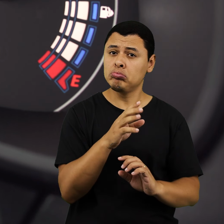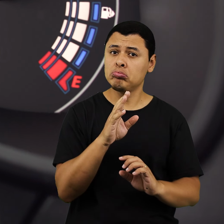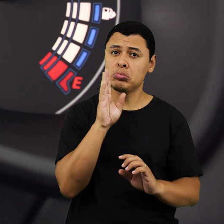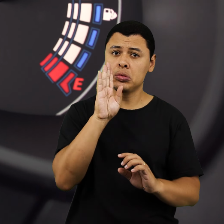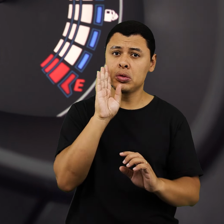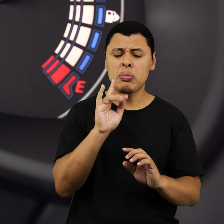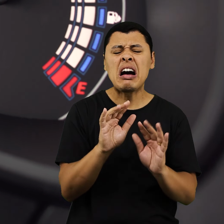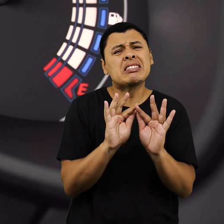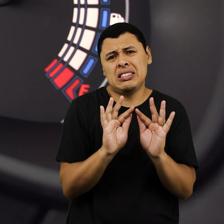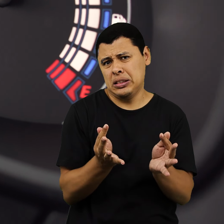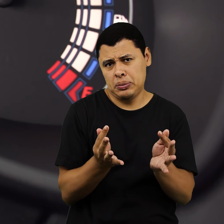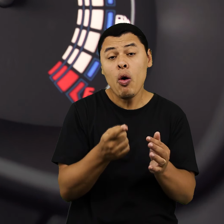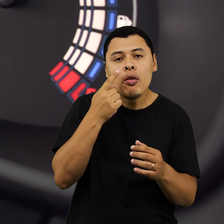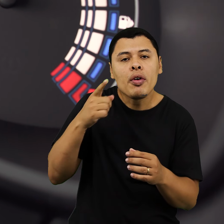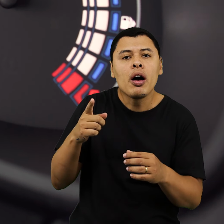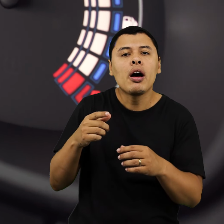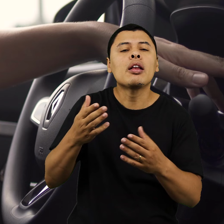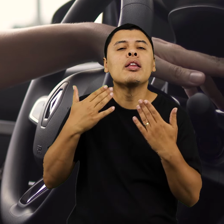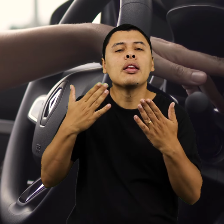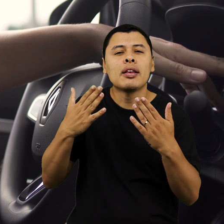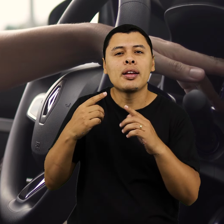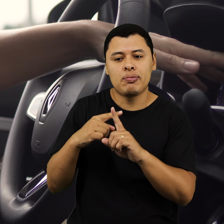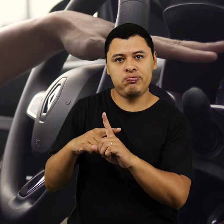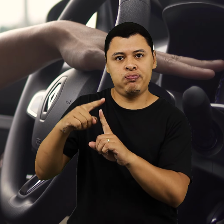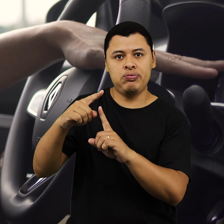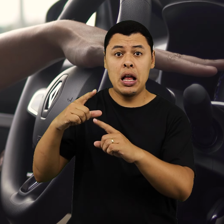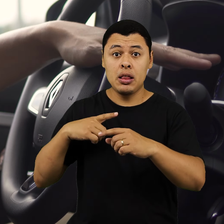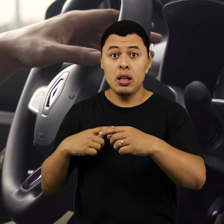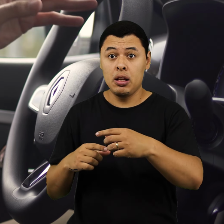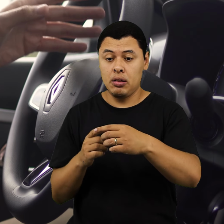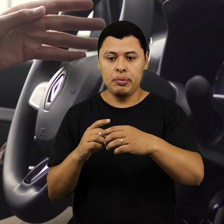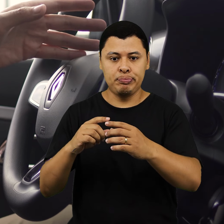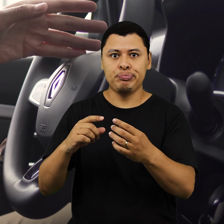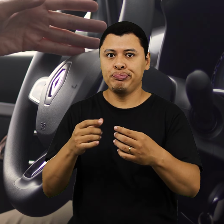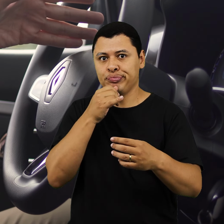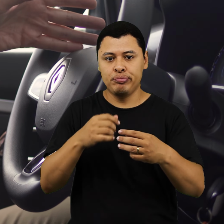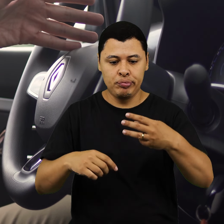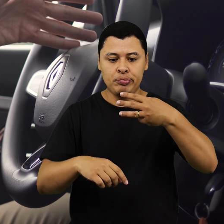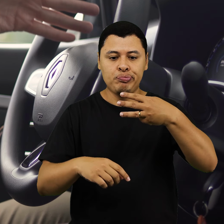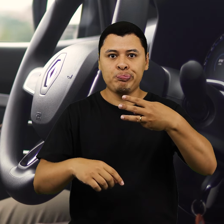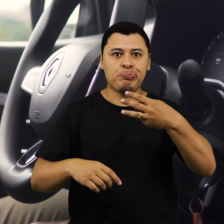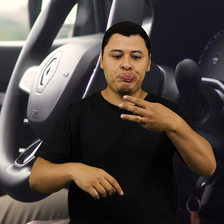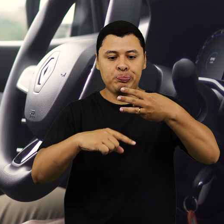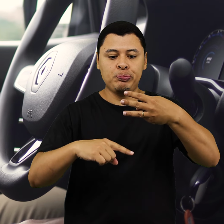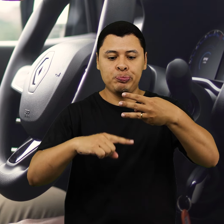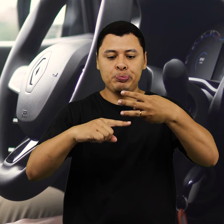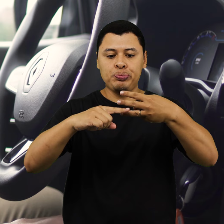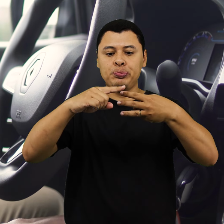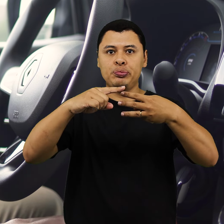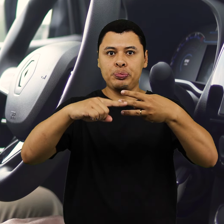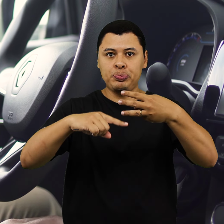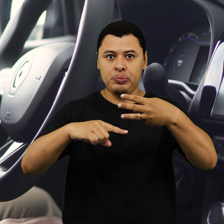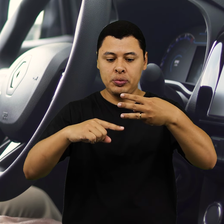bastante simplificada. Por exemplo, se você olhar ali o medidor de temperatura, você tem 3 posições somente, com o motor frio, a condição de trabalho e quando ele